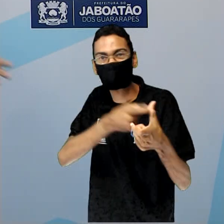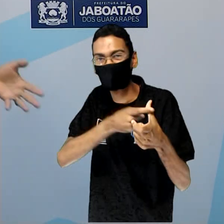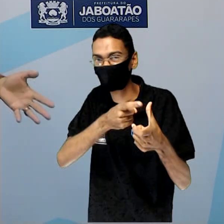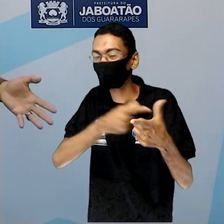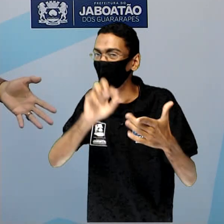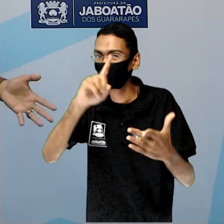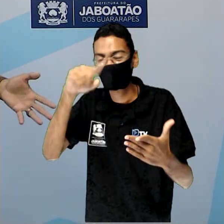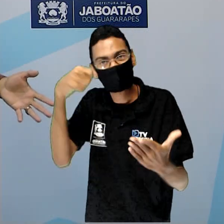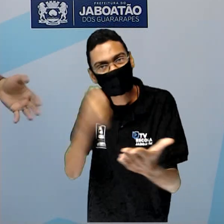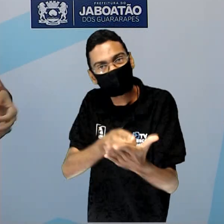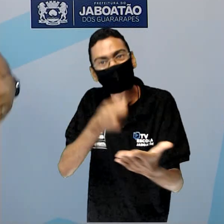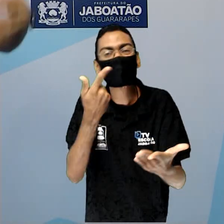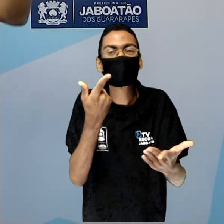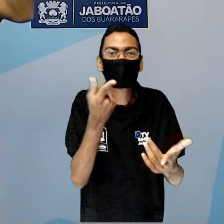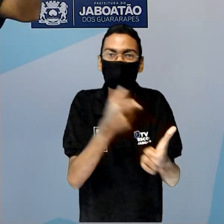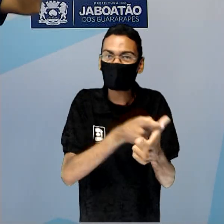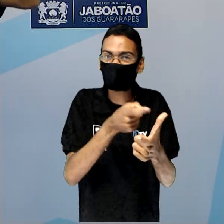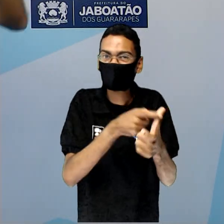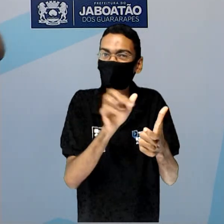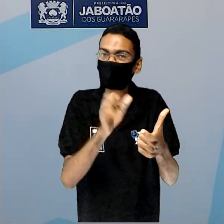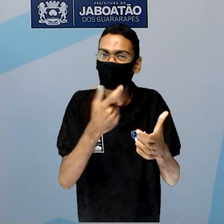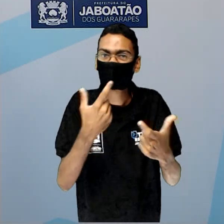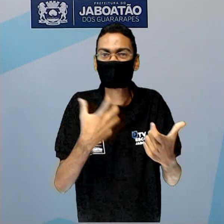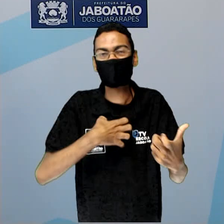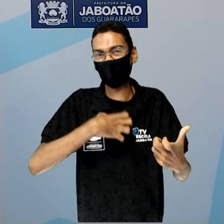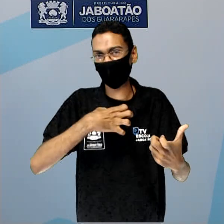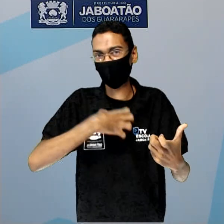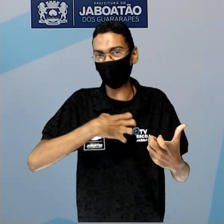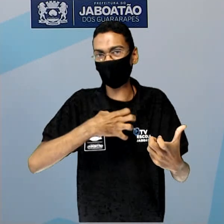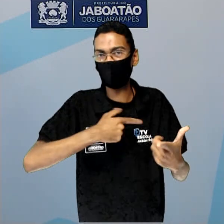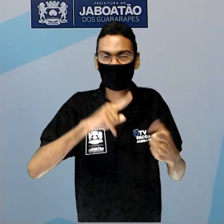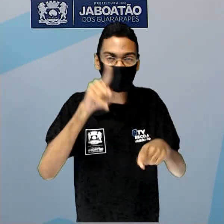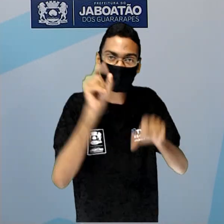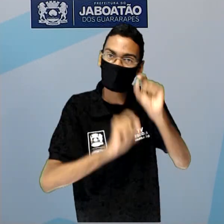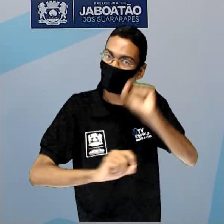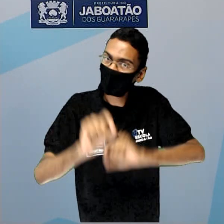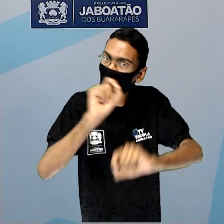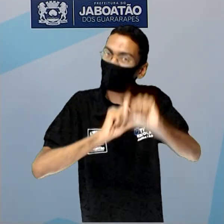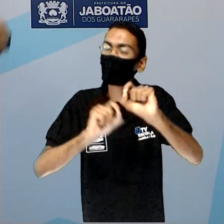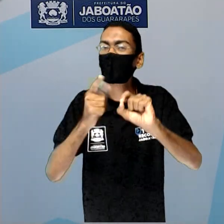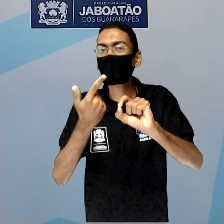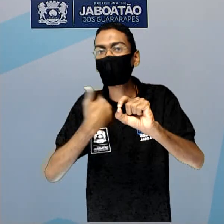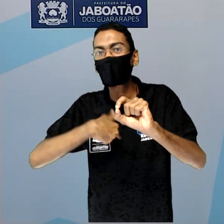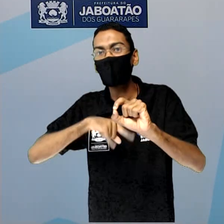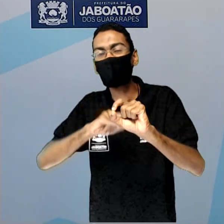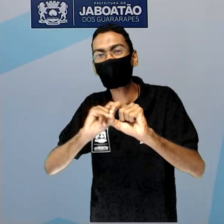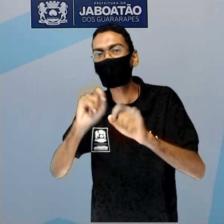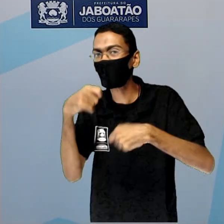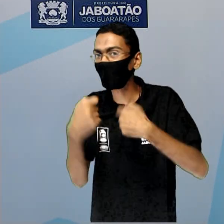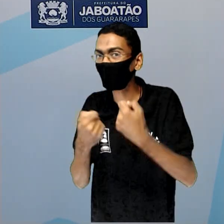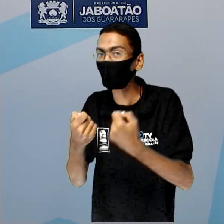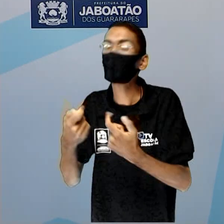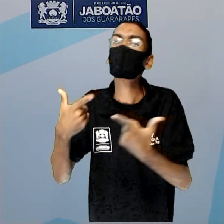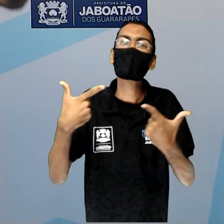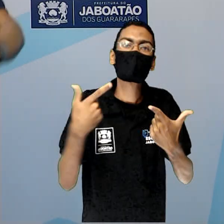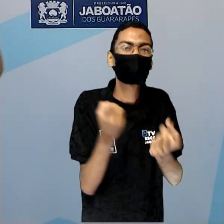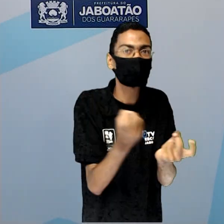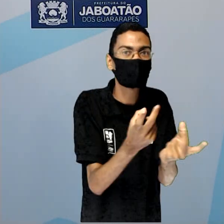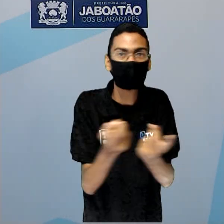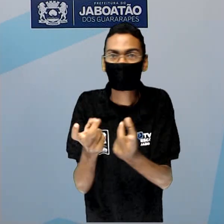como se diz aqui em Pernambuco, arretados com os comerciantes portugueses. E lá, ao